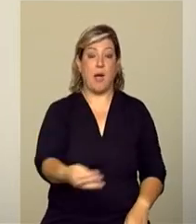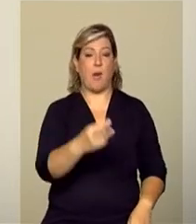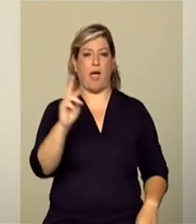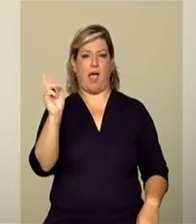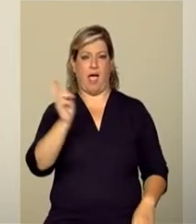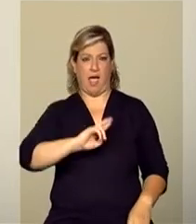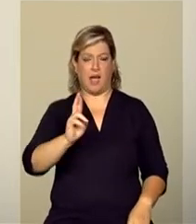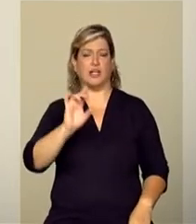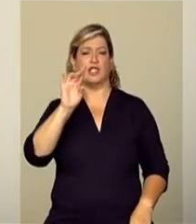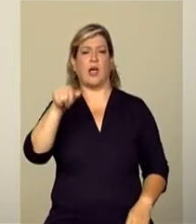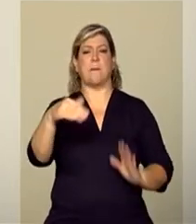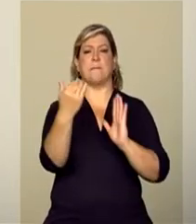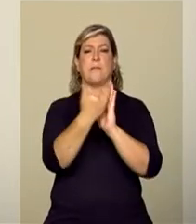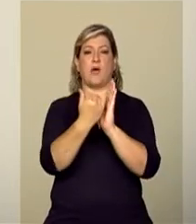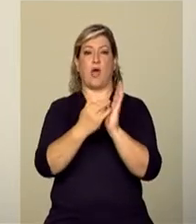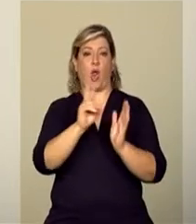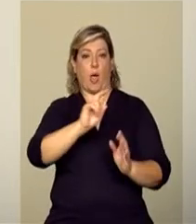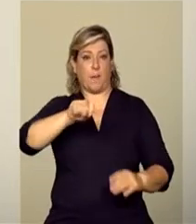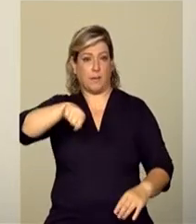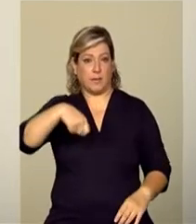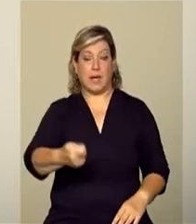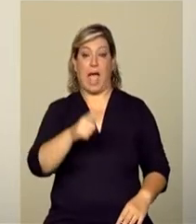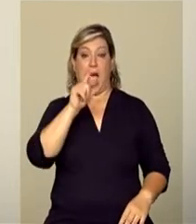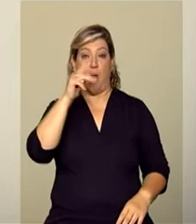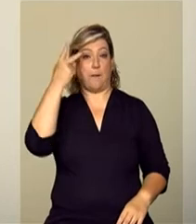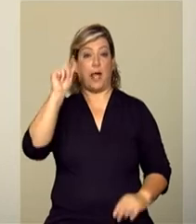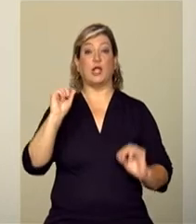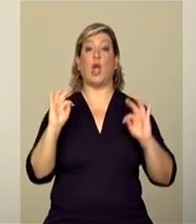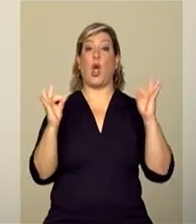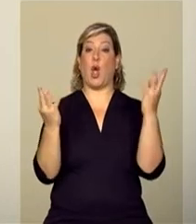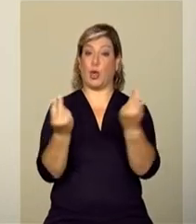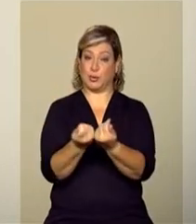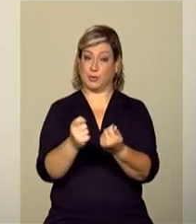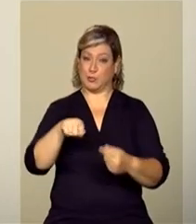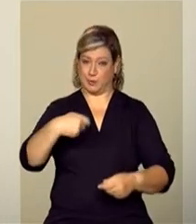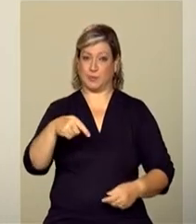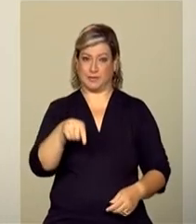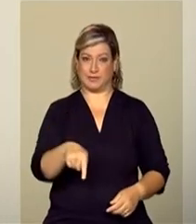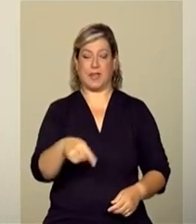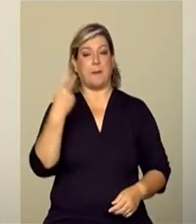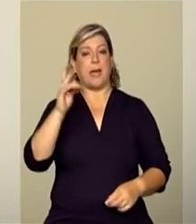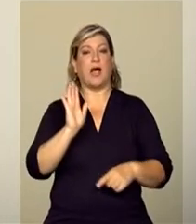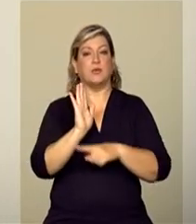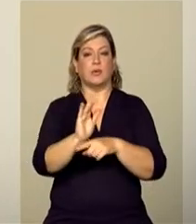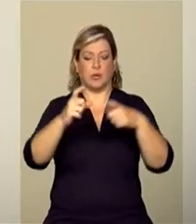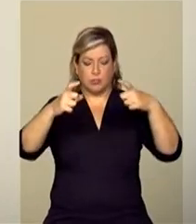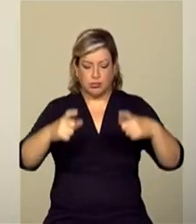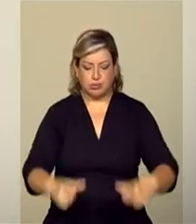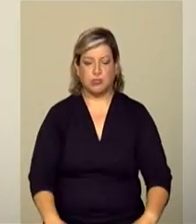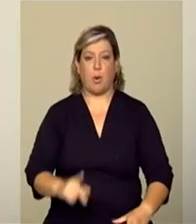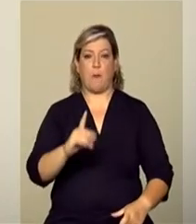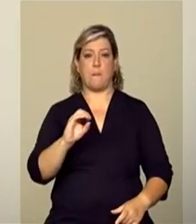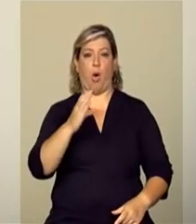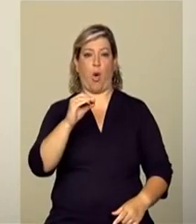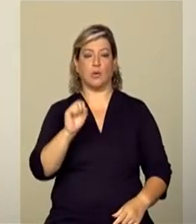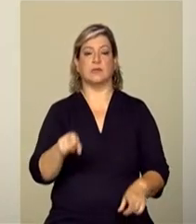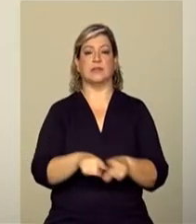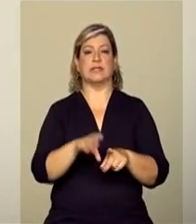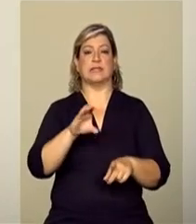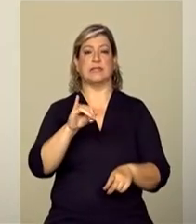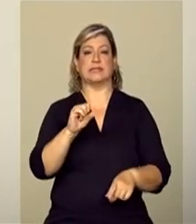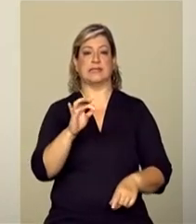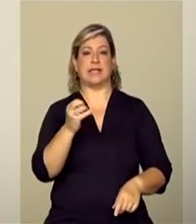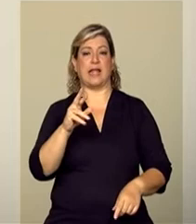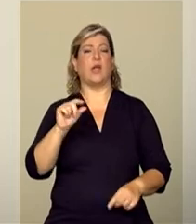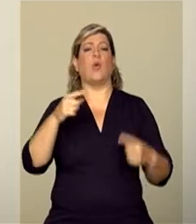só no programa chamado água para todos para levar cisternas e Poços aos lugares